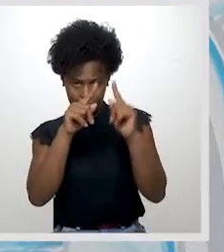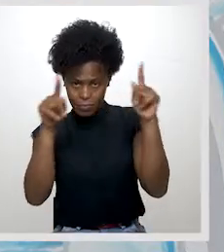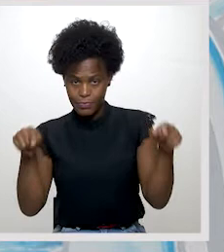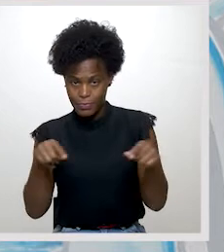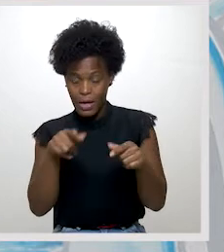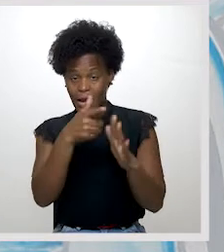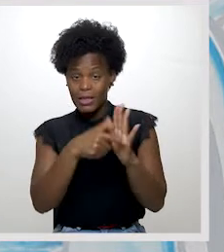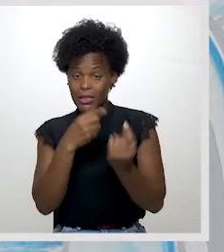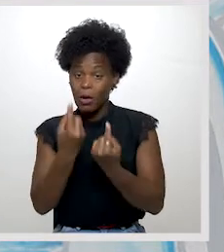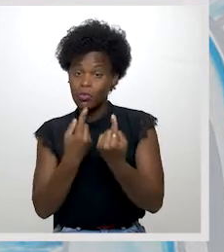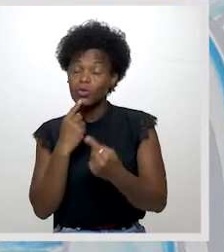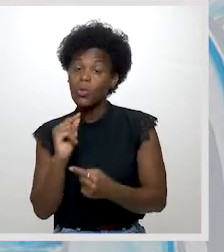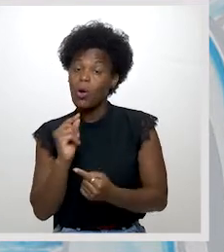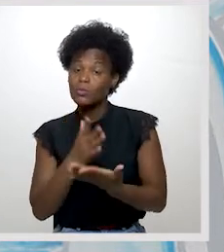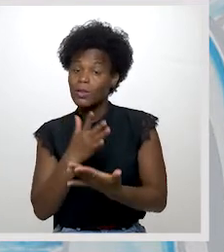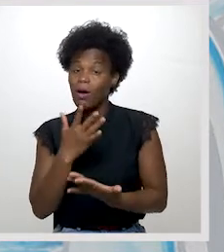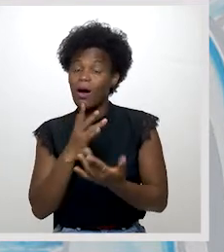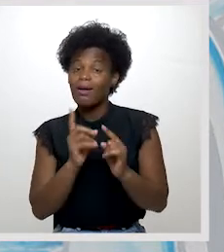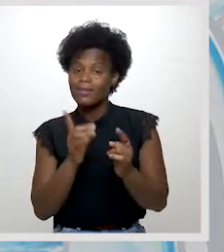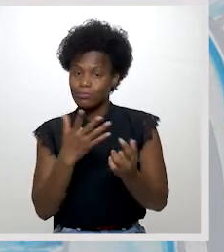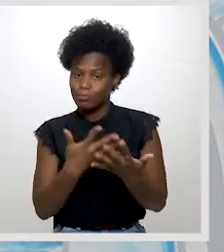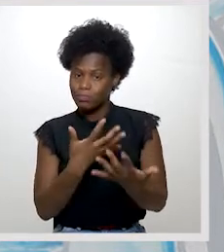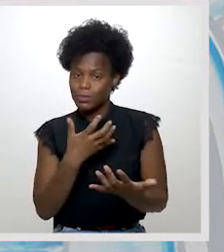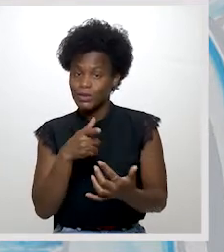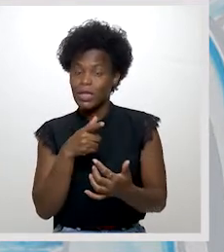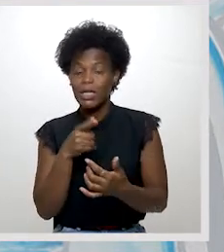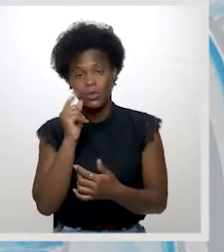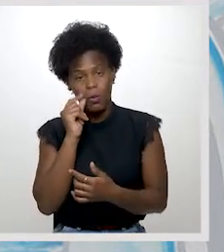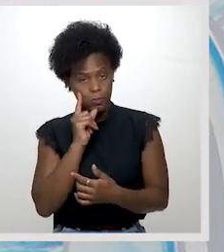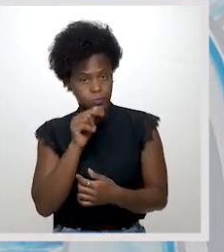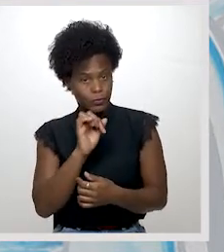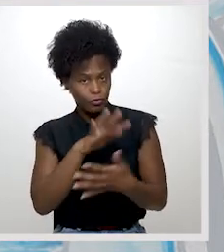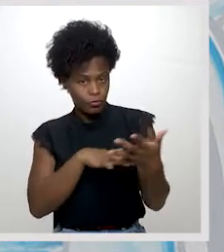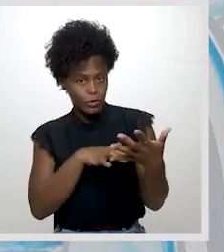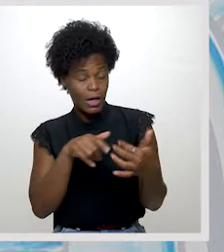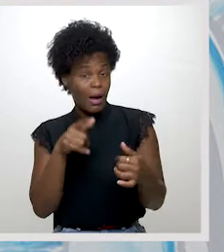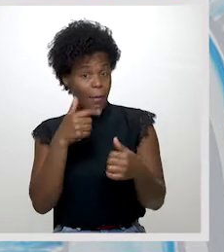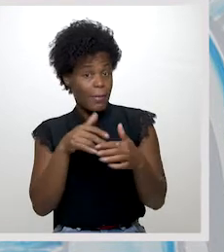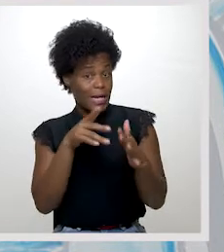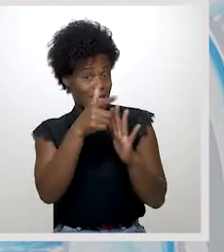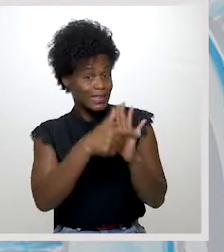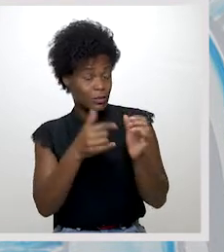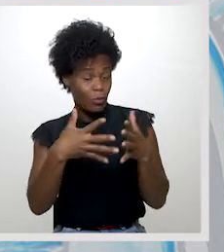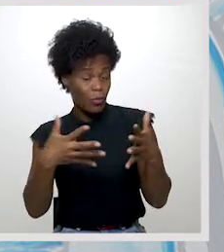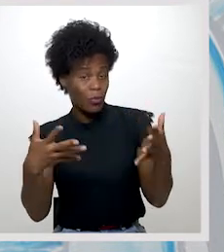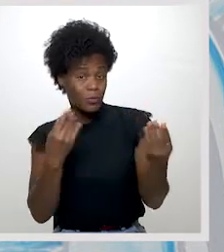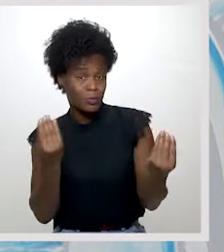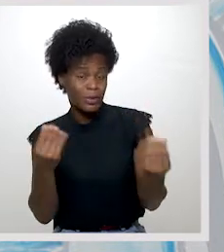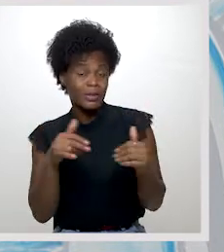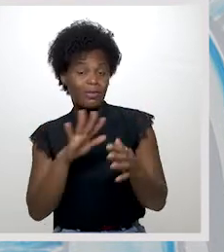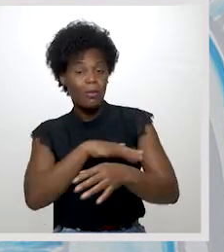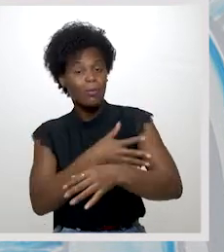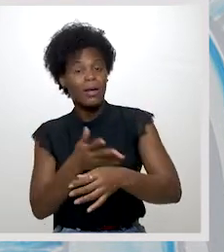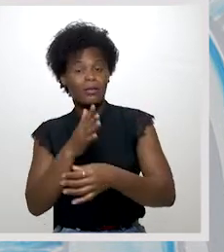alguns dos nomes que se consagraram nesses géneros, mas a lista é muito longa e, tanto na poesia como